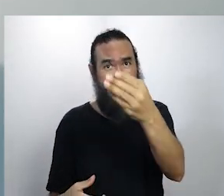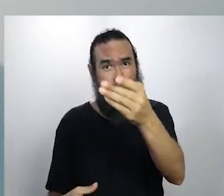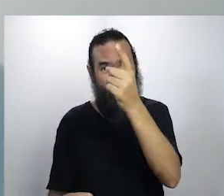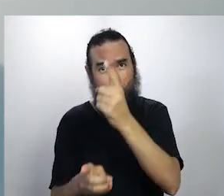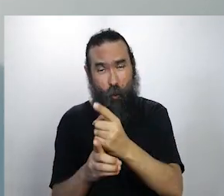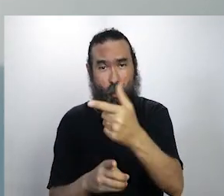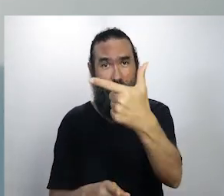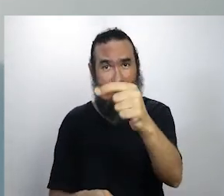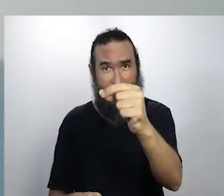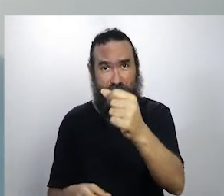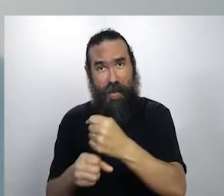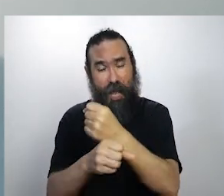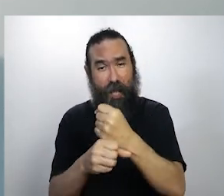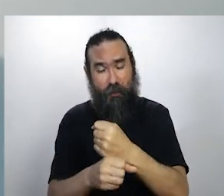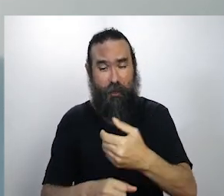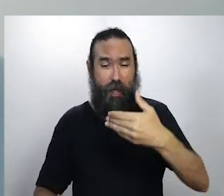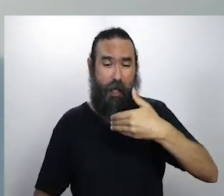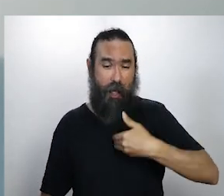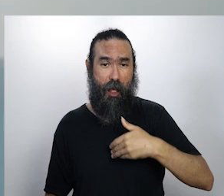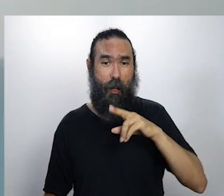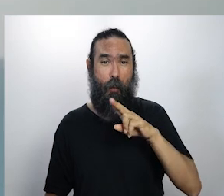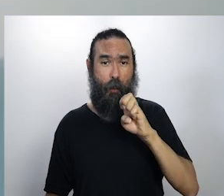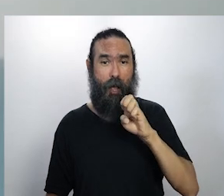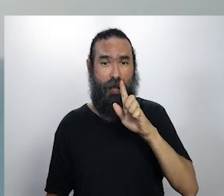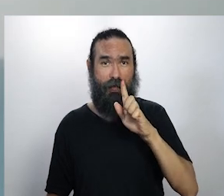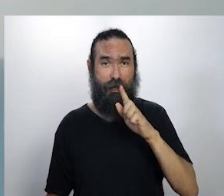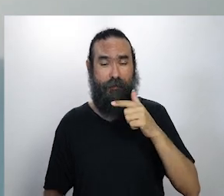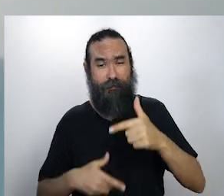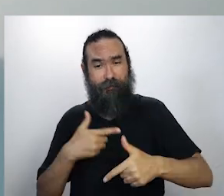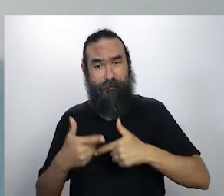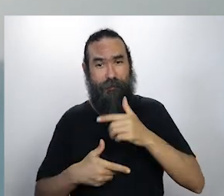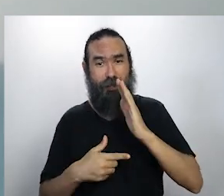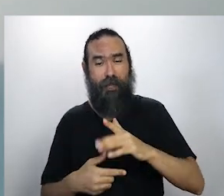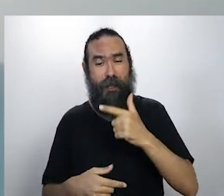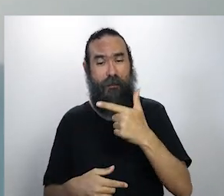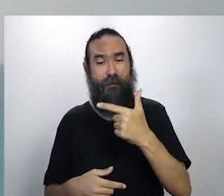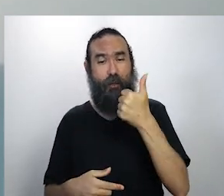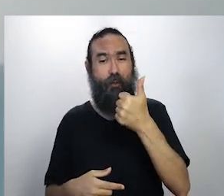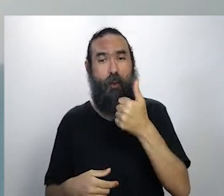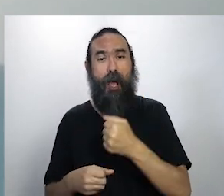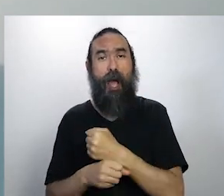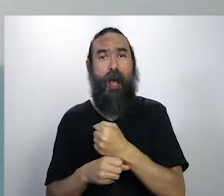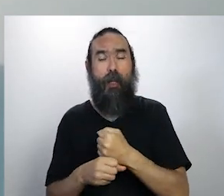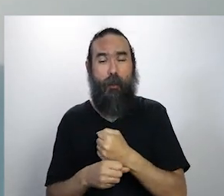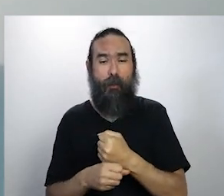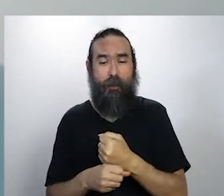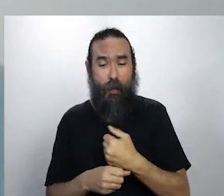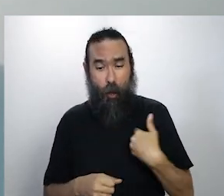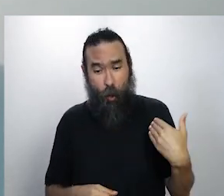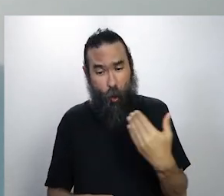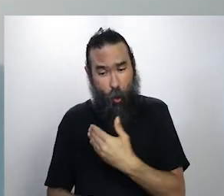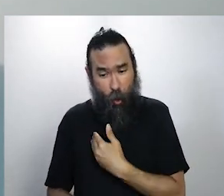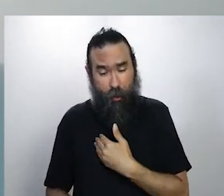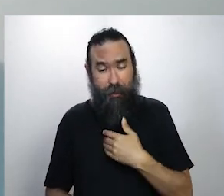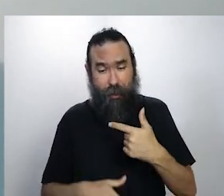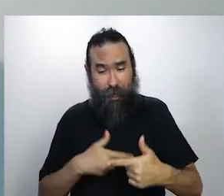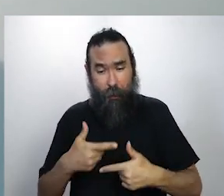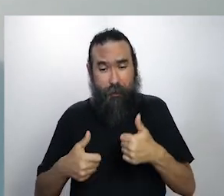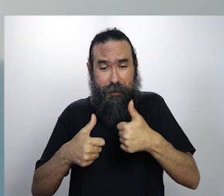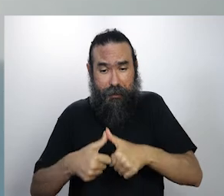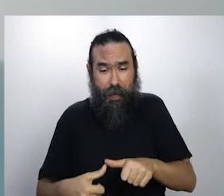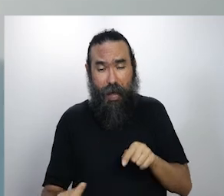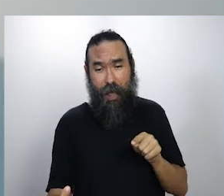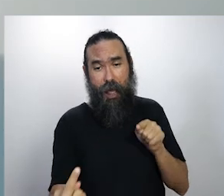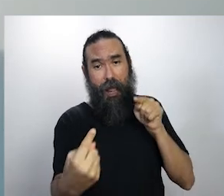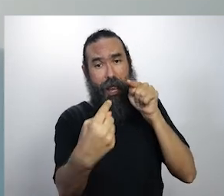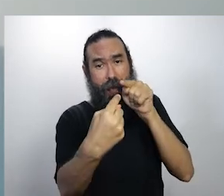anos, a própria extensão da universidade, ela está muito ligada ao Encontro de Culturas Tradicionais,